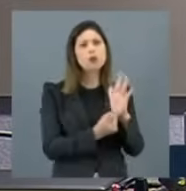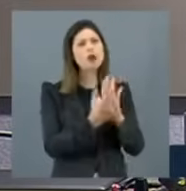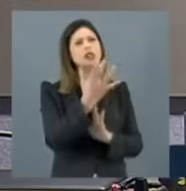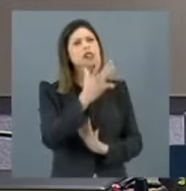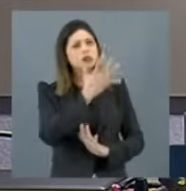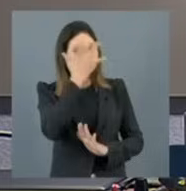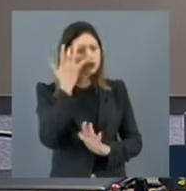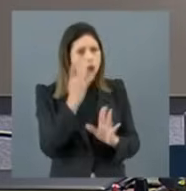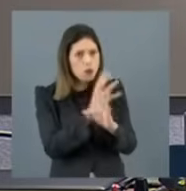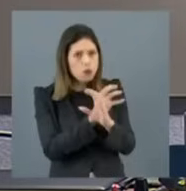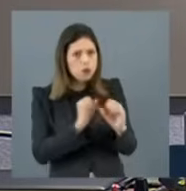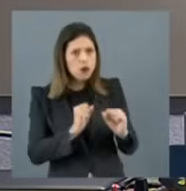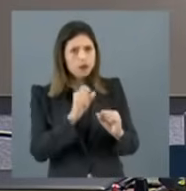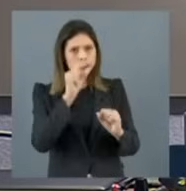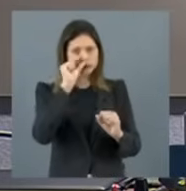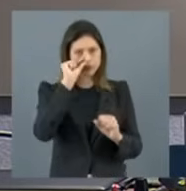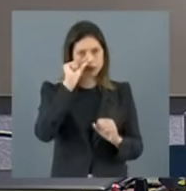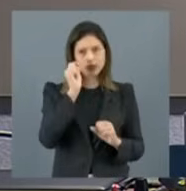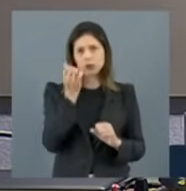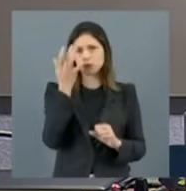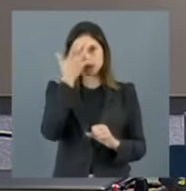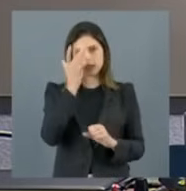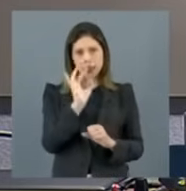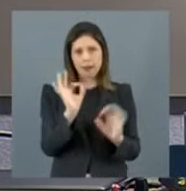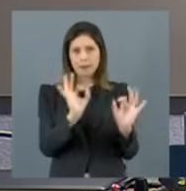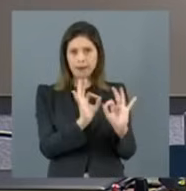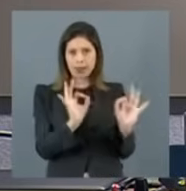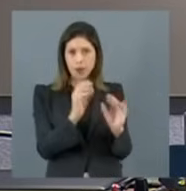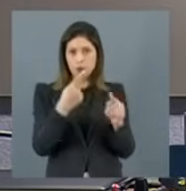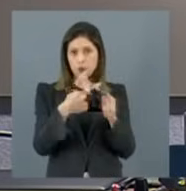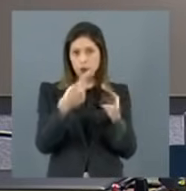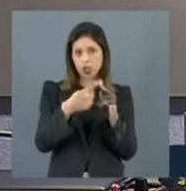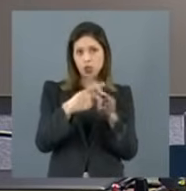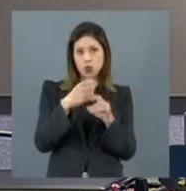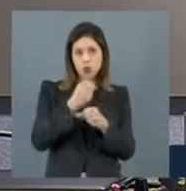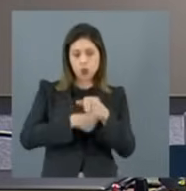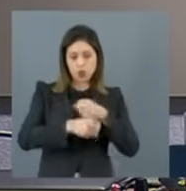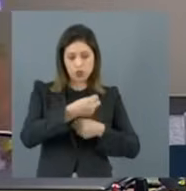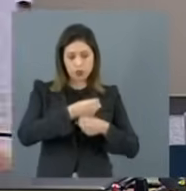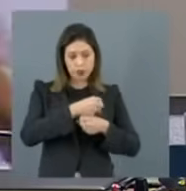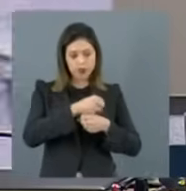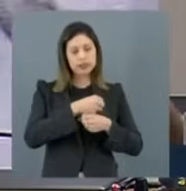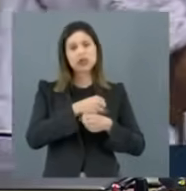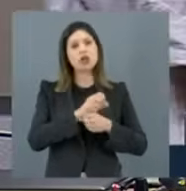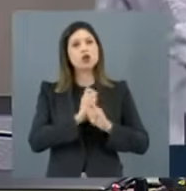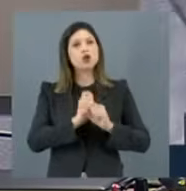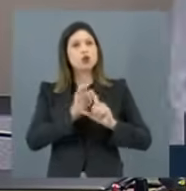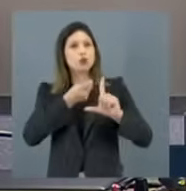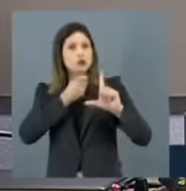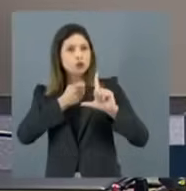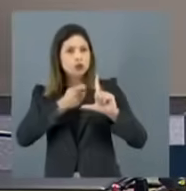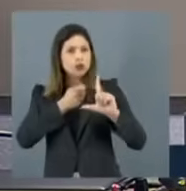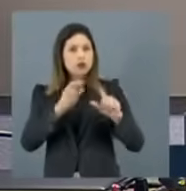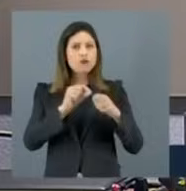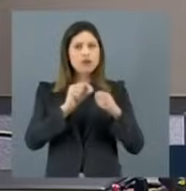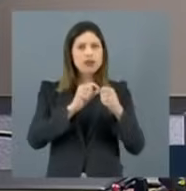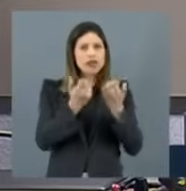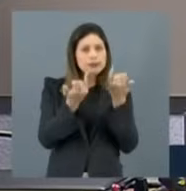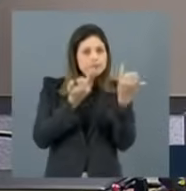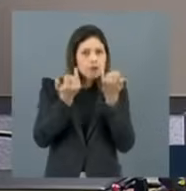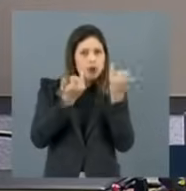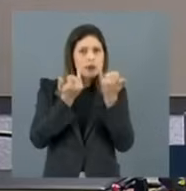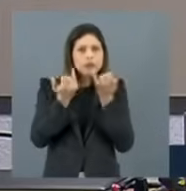No ano passado, o jornal Folha de São Paulo solicitou, via Lei de Acesso à Informação, o TSE, dados sobre